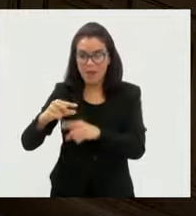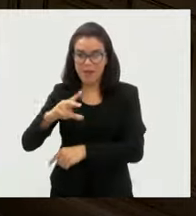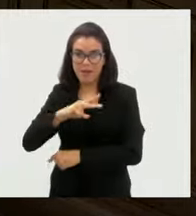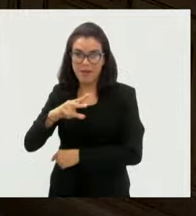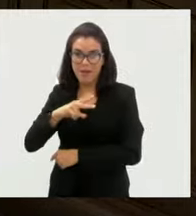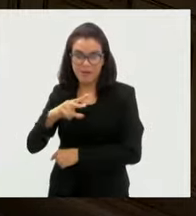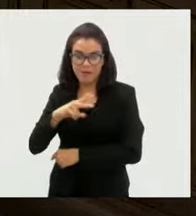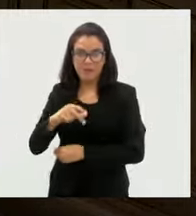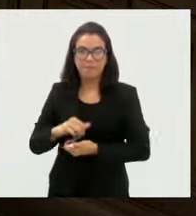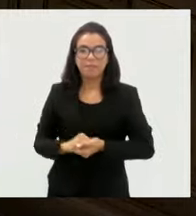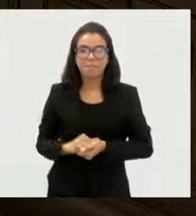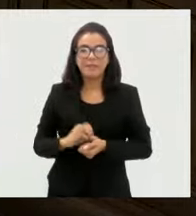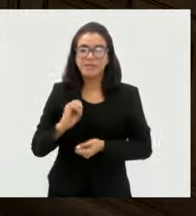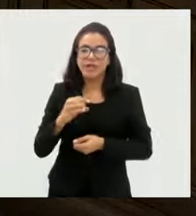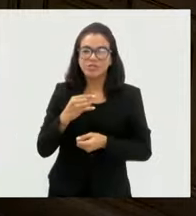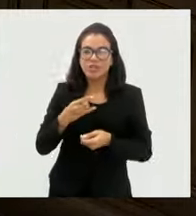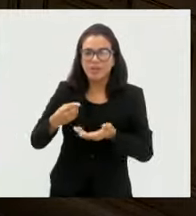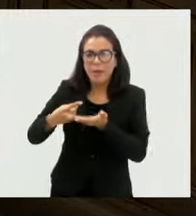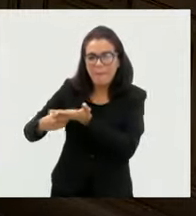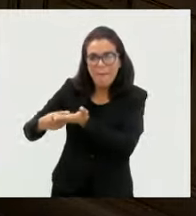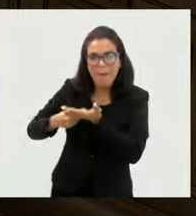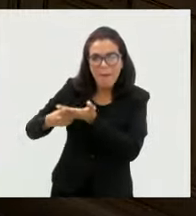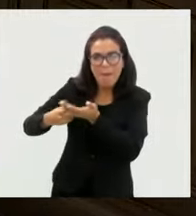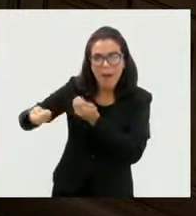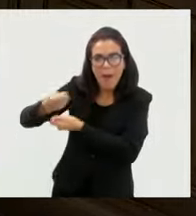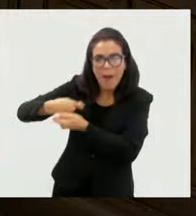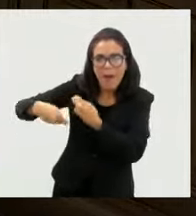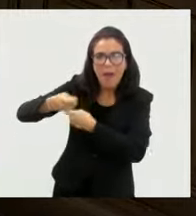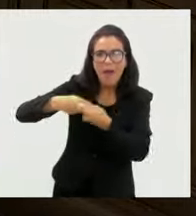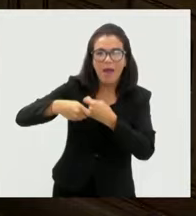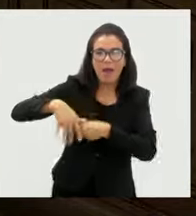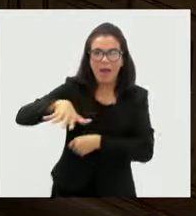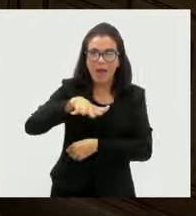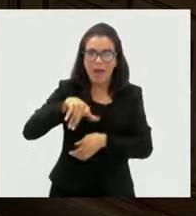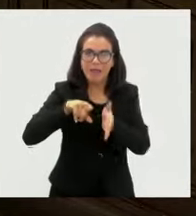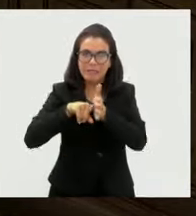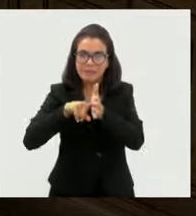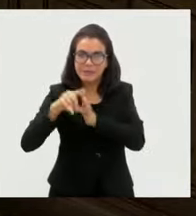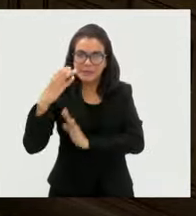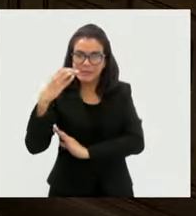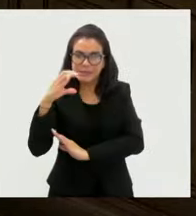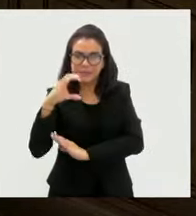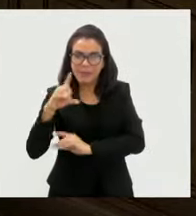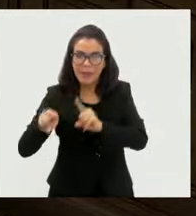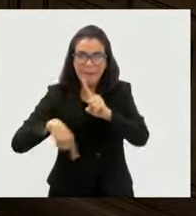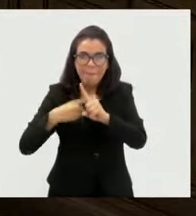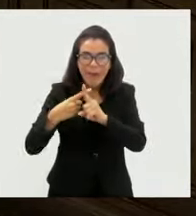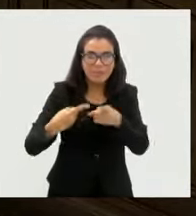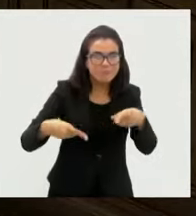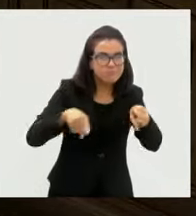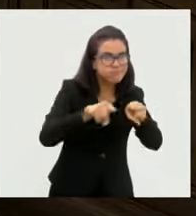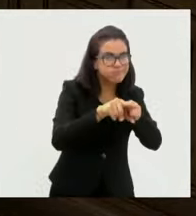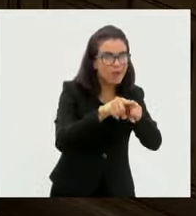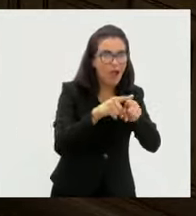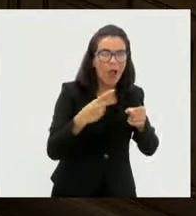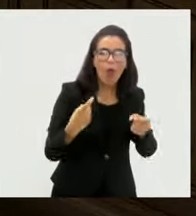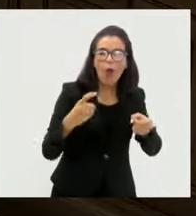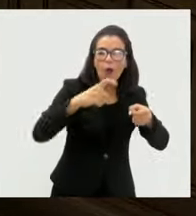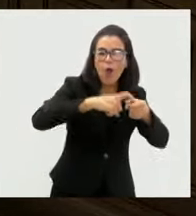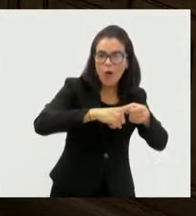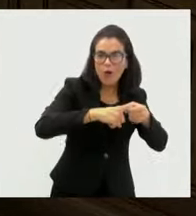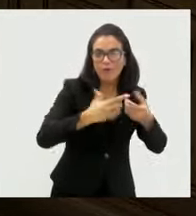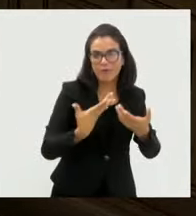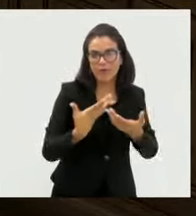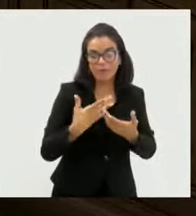algumas articulações com as áreas de pesquisa, algum tipo de convênio, eu acho que começar